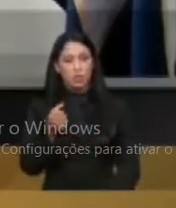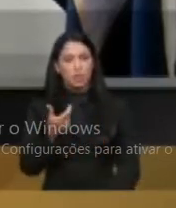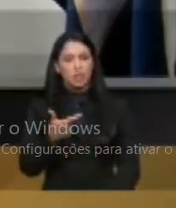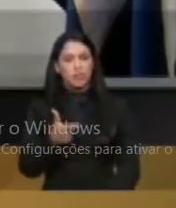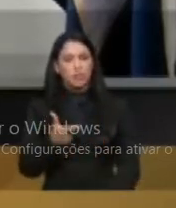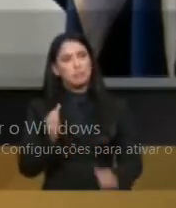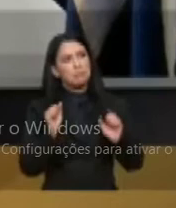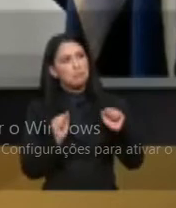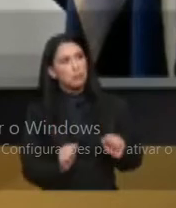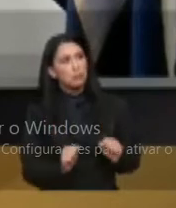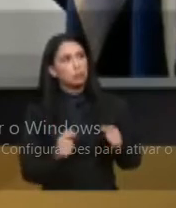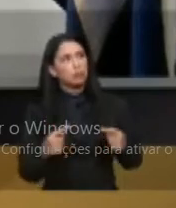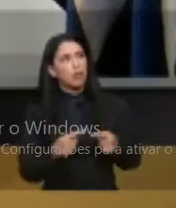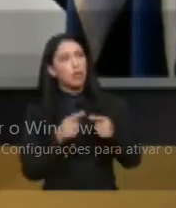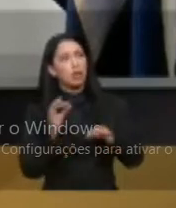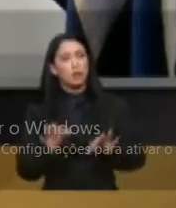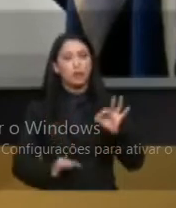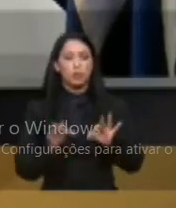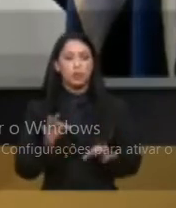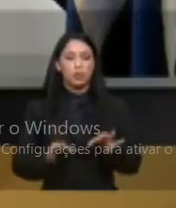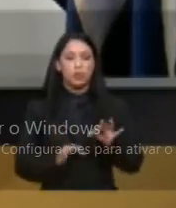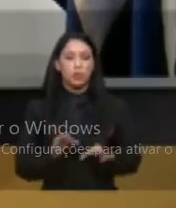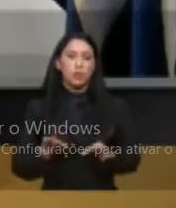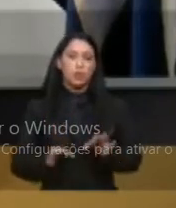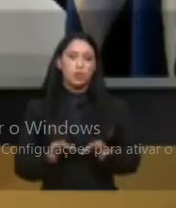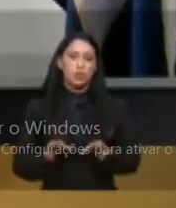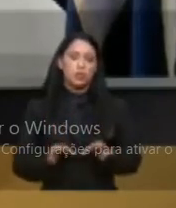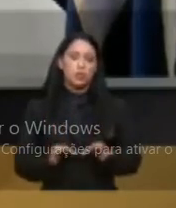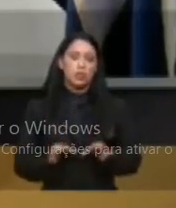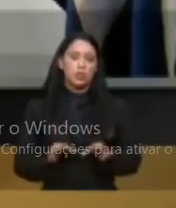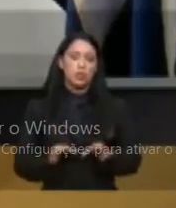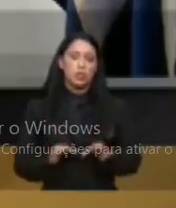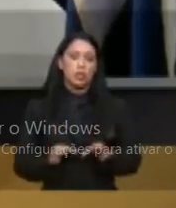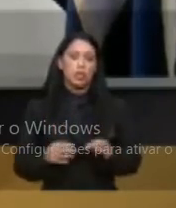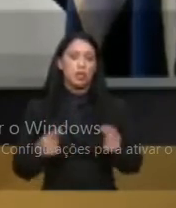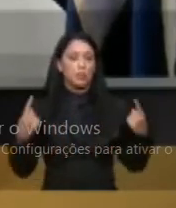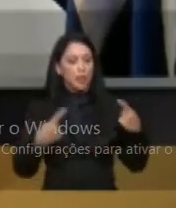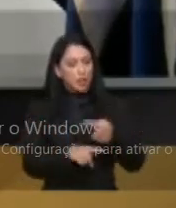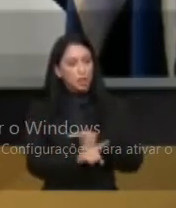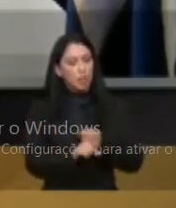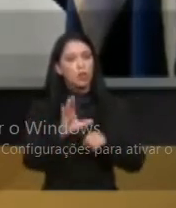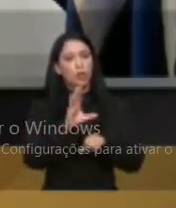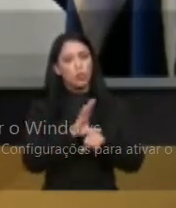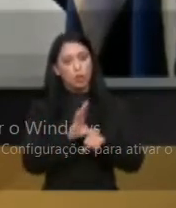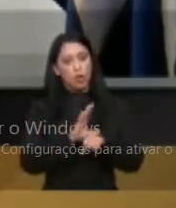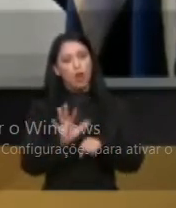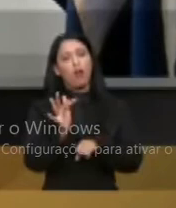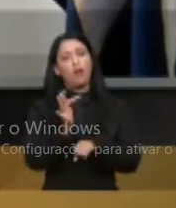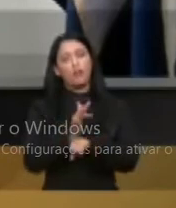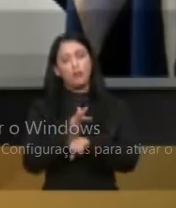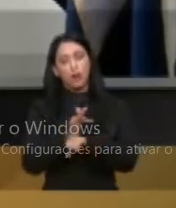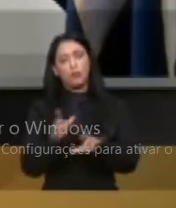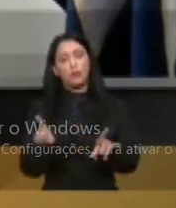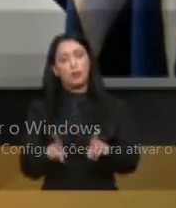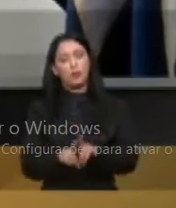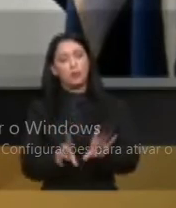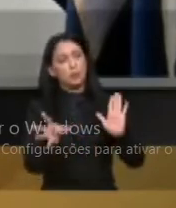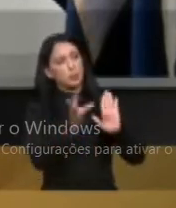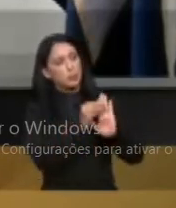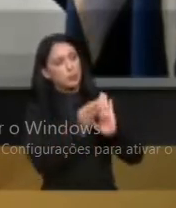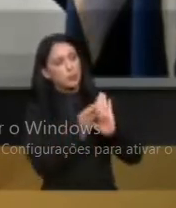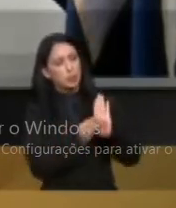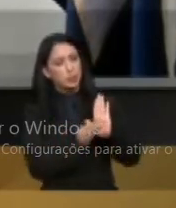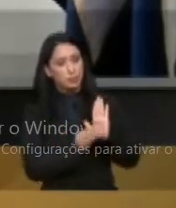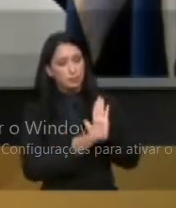responder, antes de tudo, se há ou não plausibilidade jurídica na alegação da existência de vício de inconstitucionalidade formal